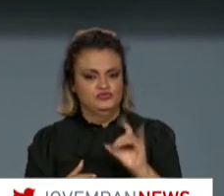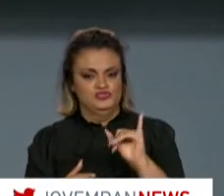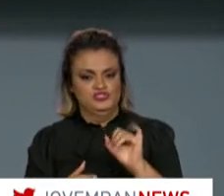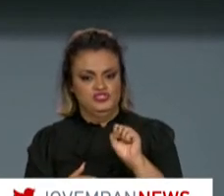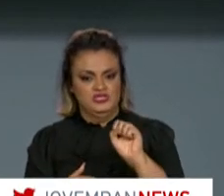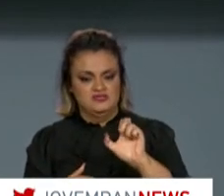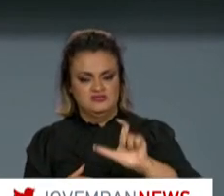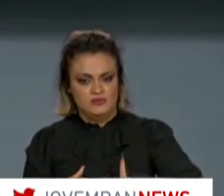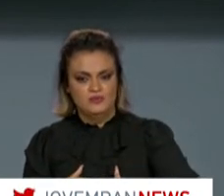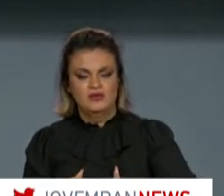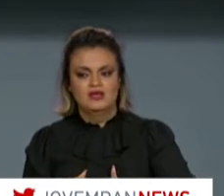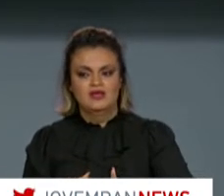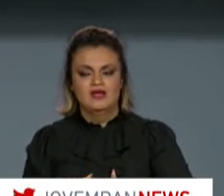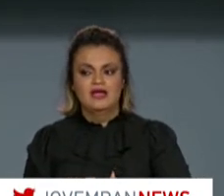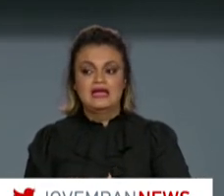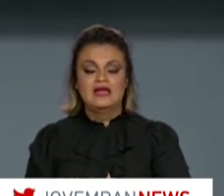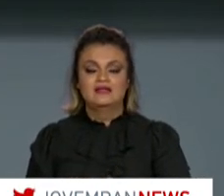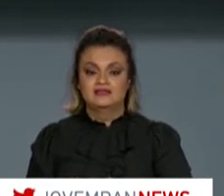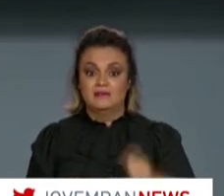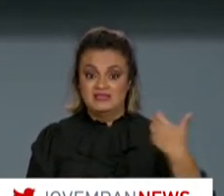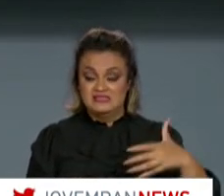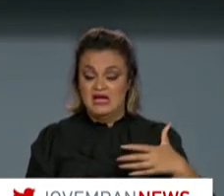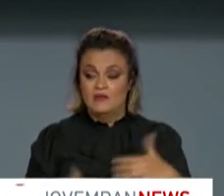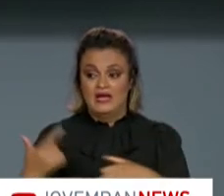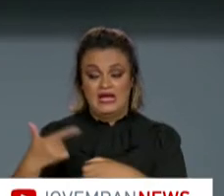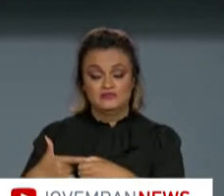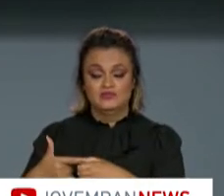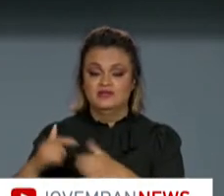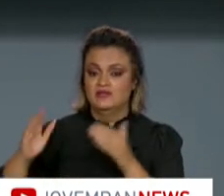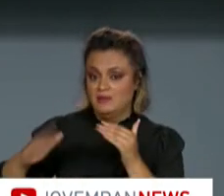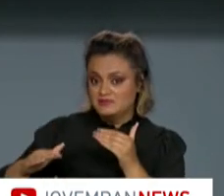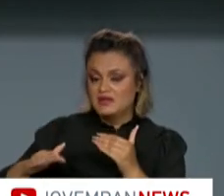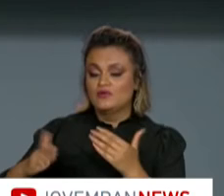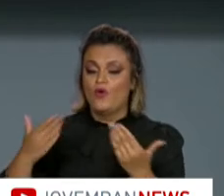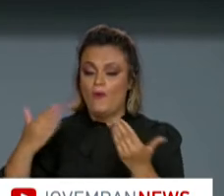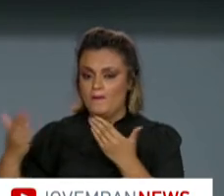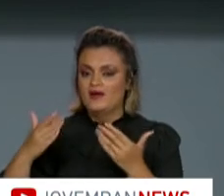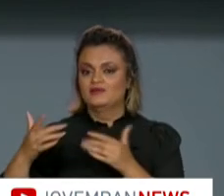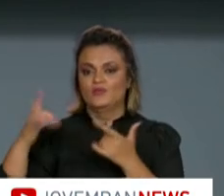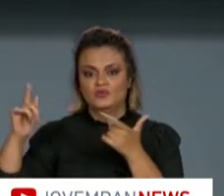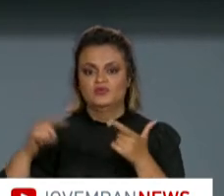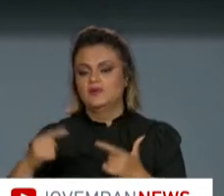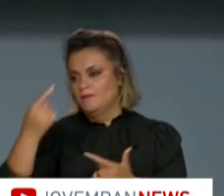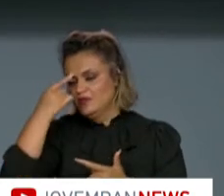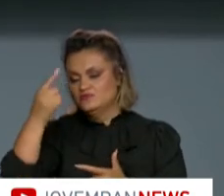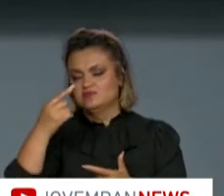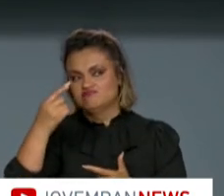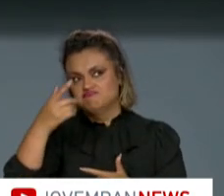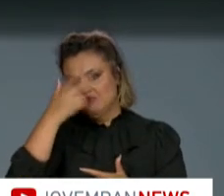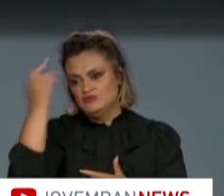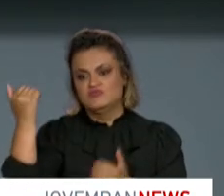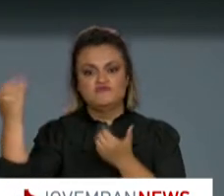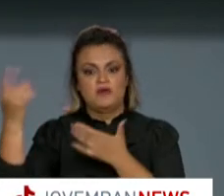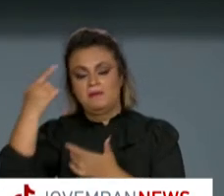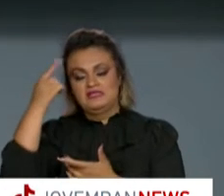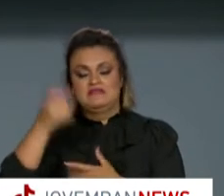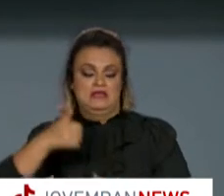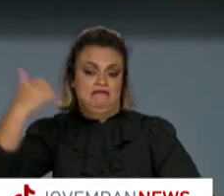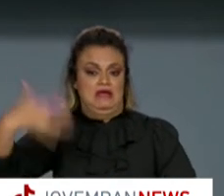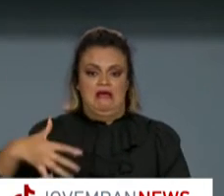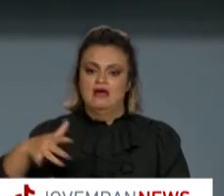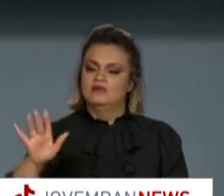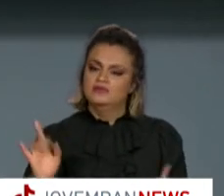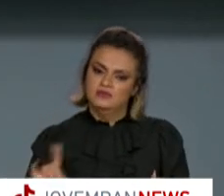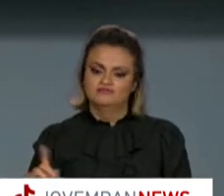e aumentando muito pouco o preço da gasolina, muito aquém do que os analistas de mercado sugeriam.